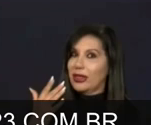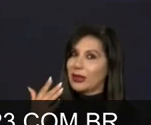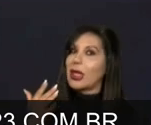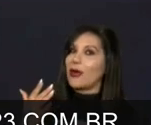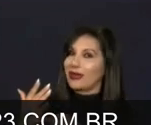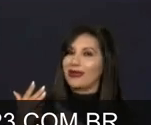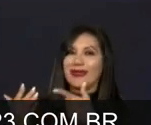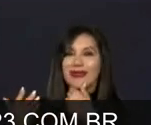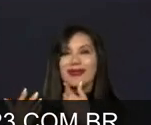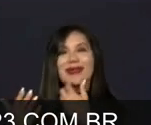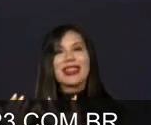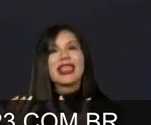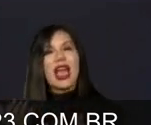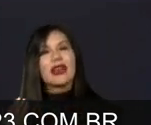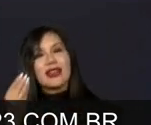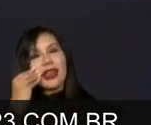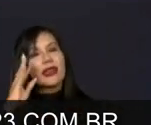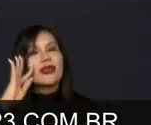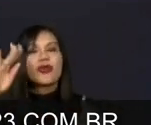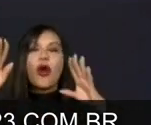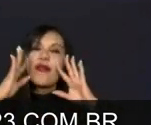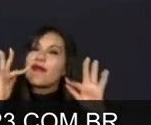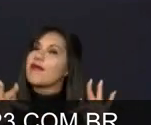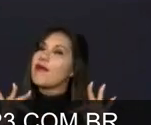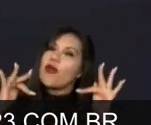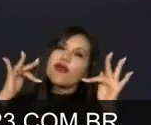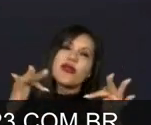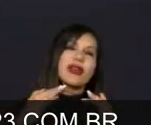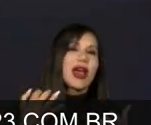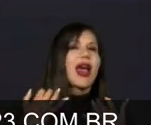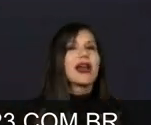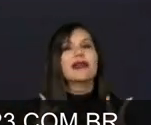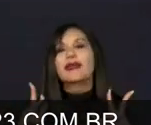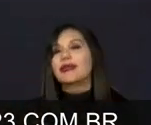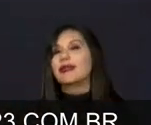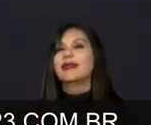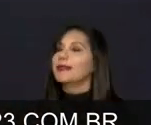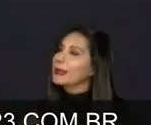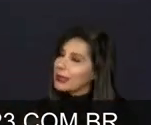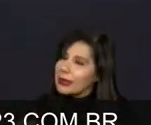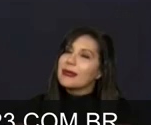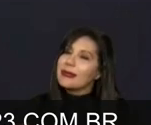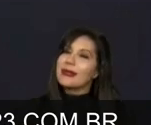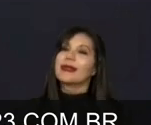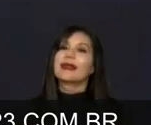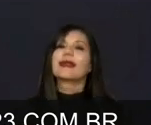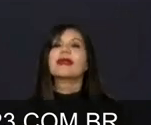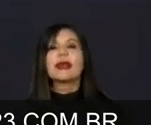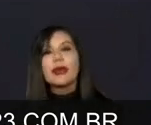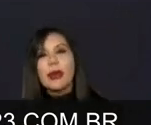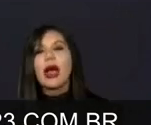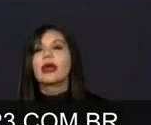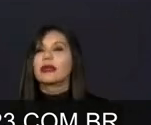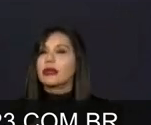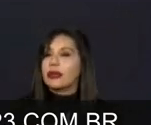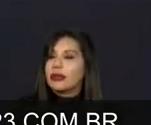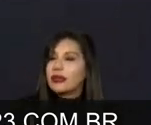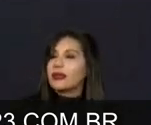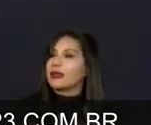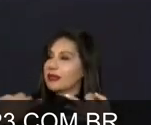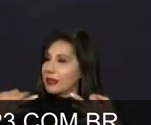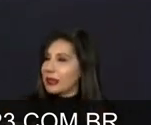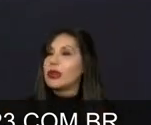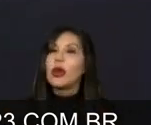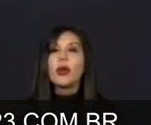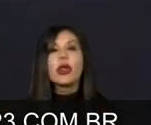máximo dessa chance. Ele pensa grande, como muitos desses caras nessa situação têm que fazer mesmo, mas ele está fazendo do jeito certo. É